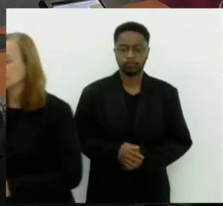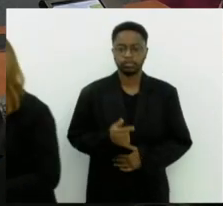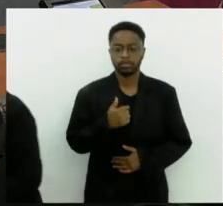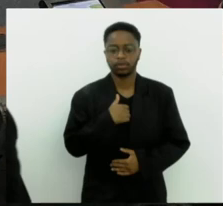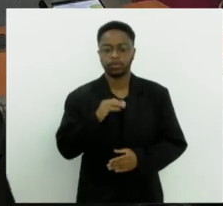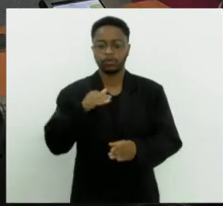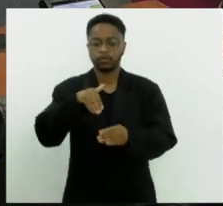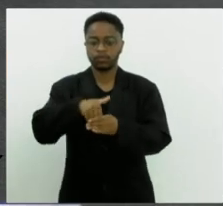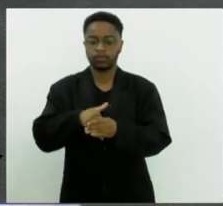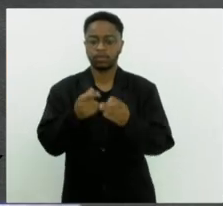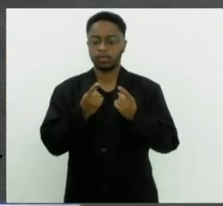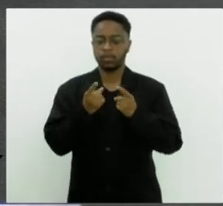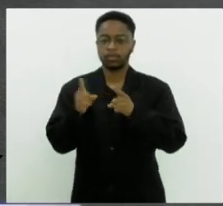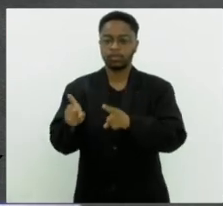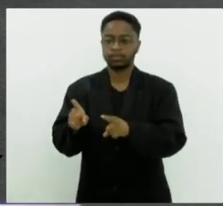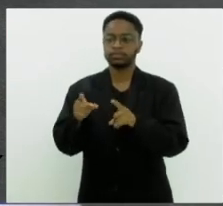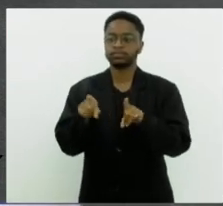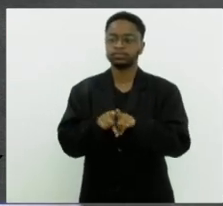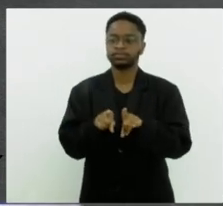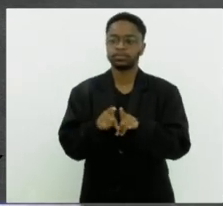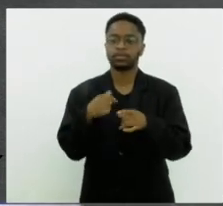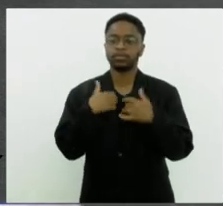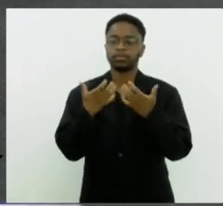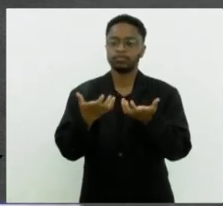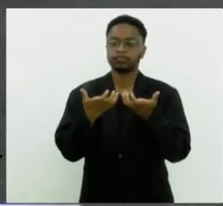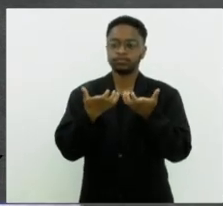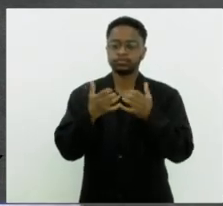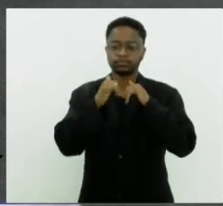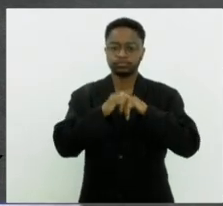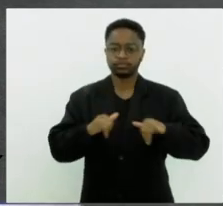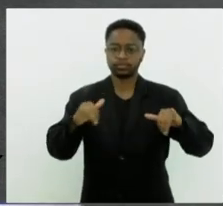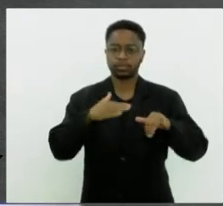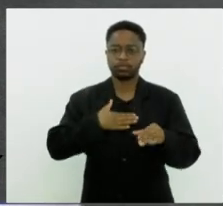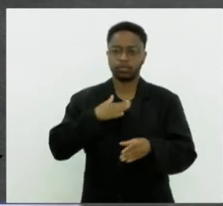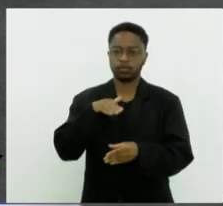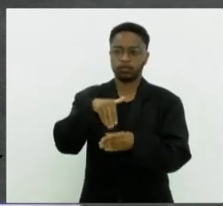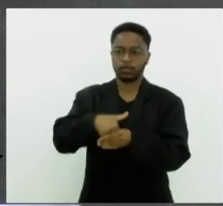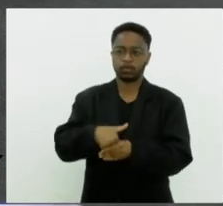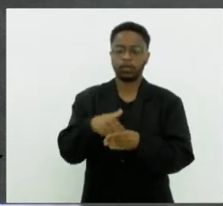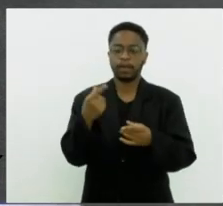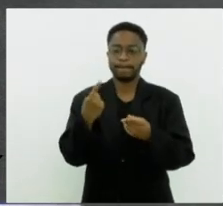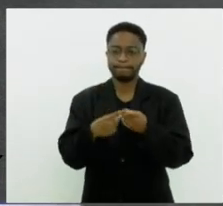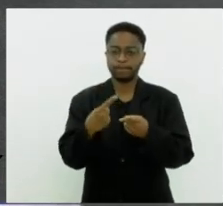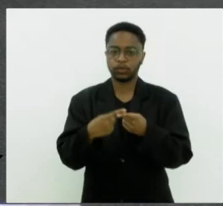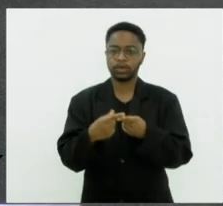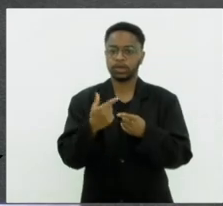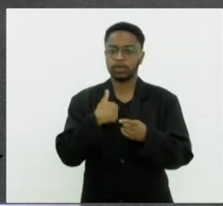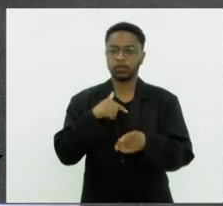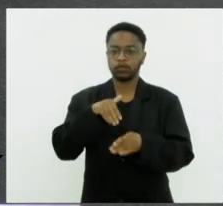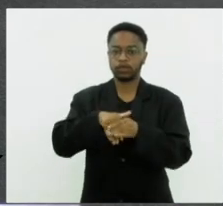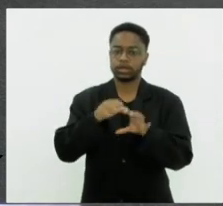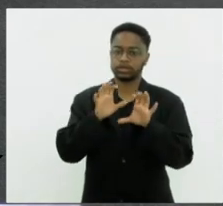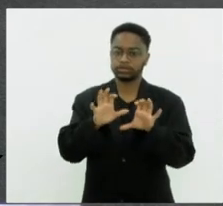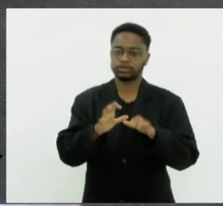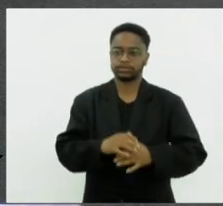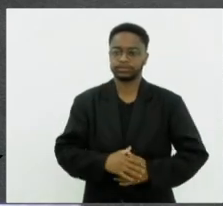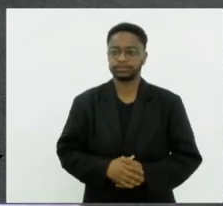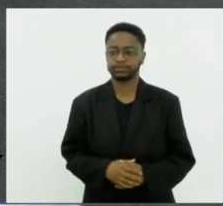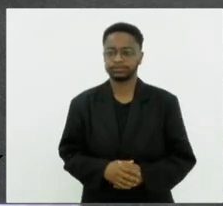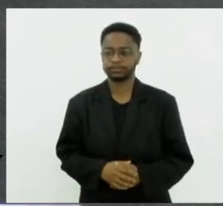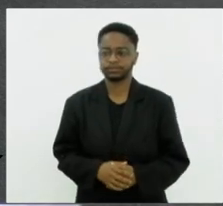contrário e quero fazer a minha declaração de voto, porque o estou fazendo.